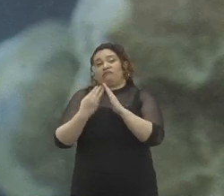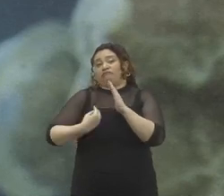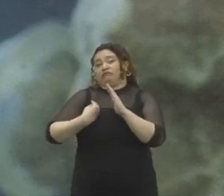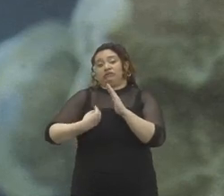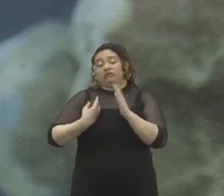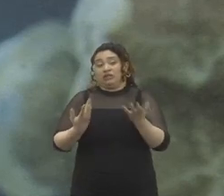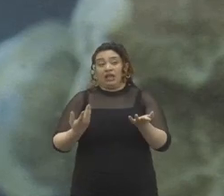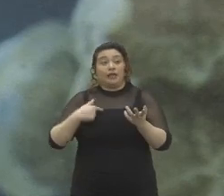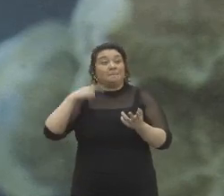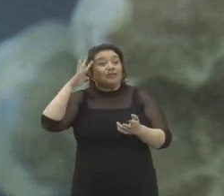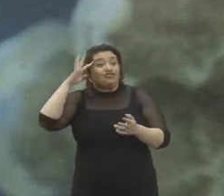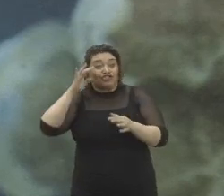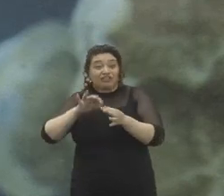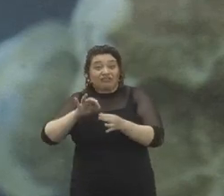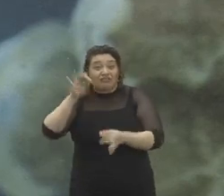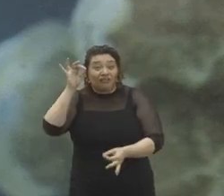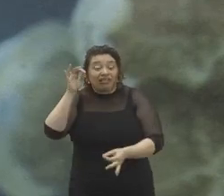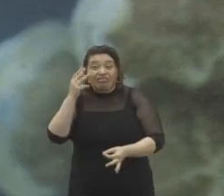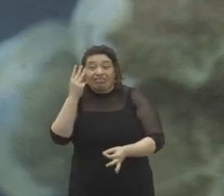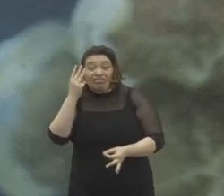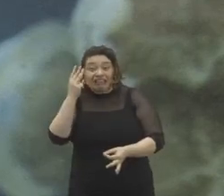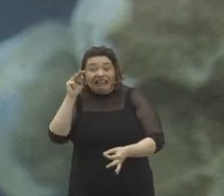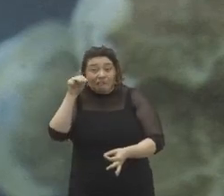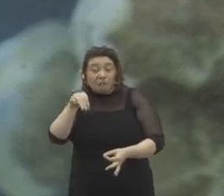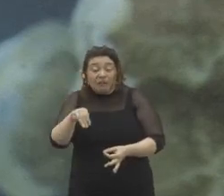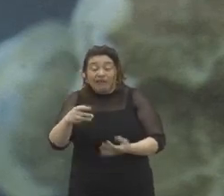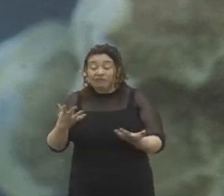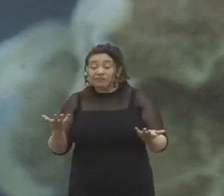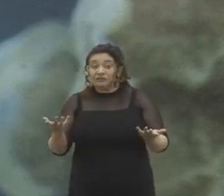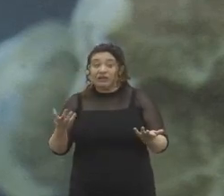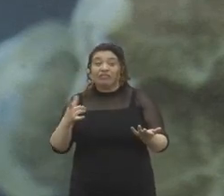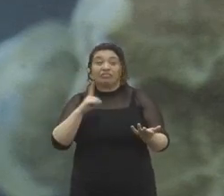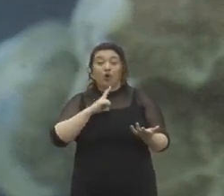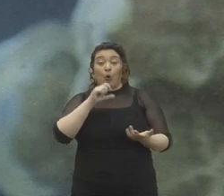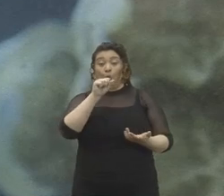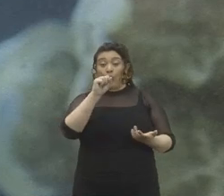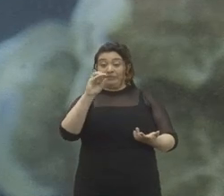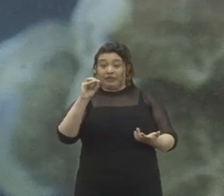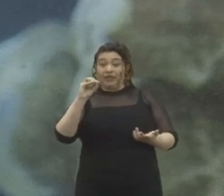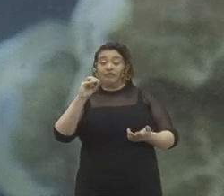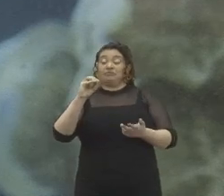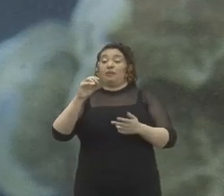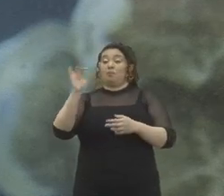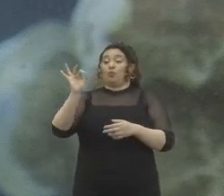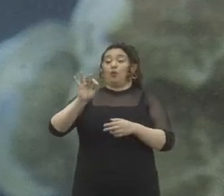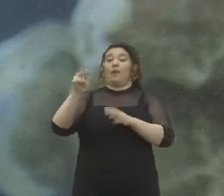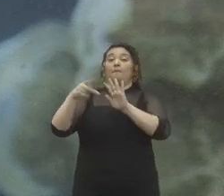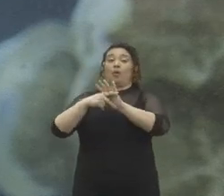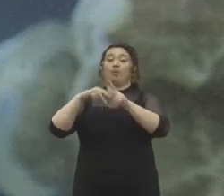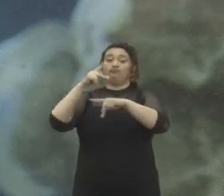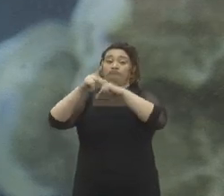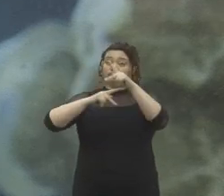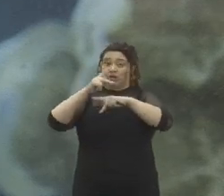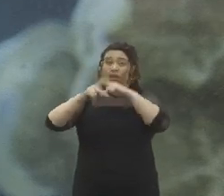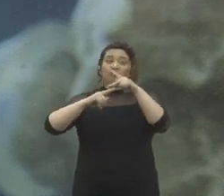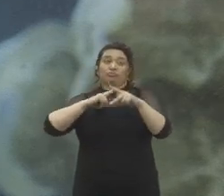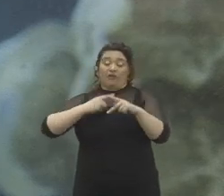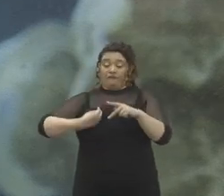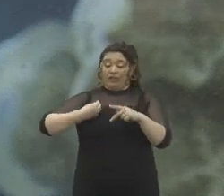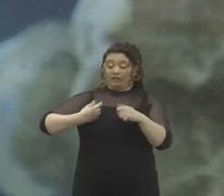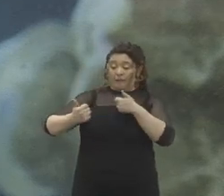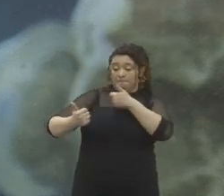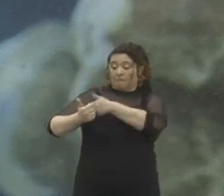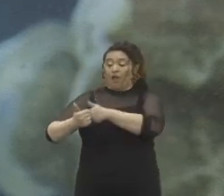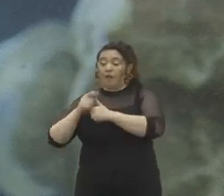Imagine se subir 3 M 3 M significa que 80% da população do planeta que vive a beira mar serão